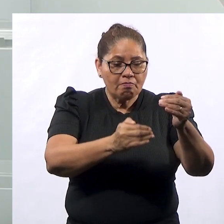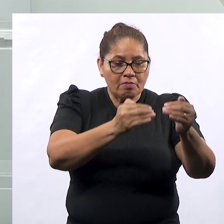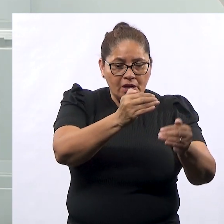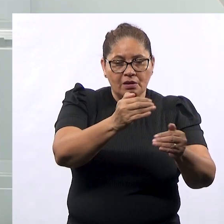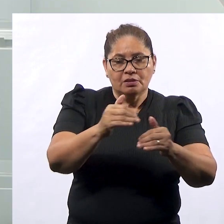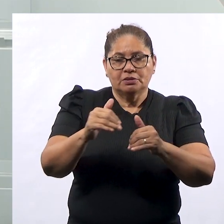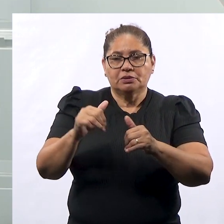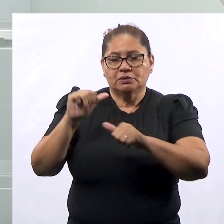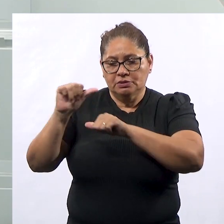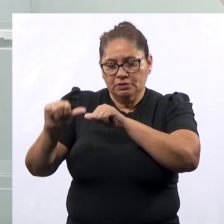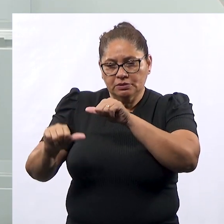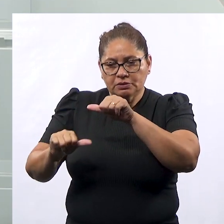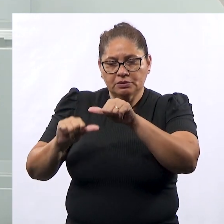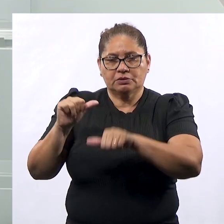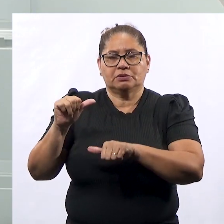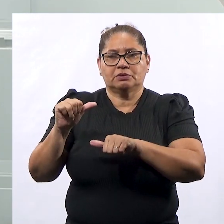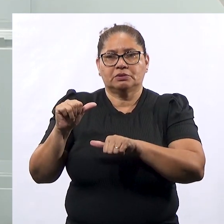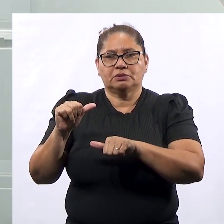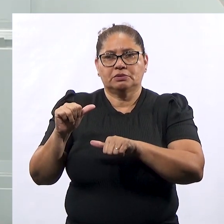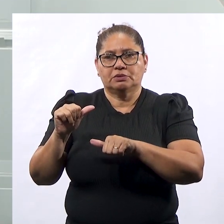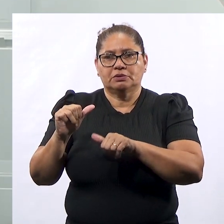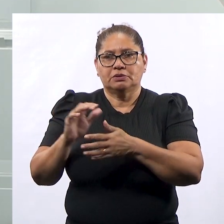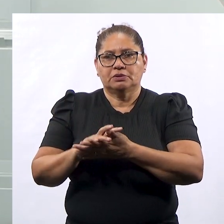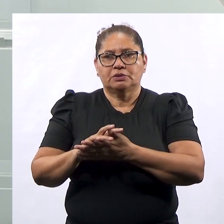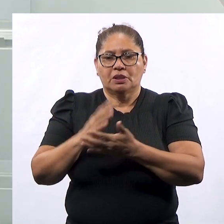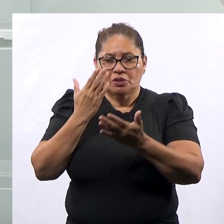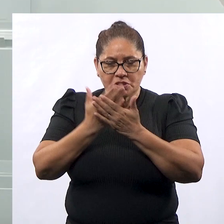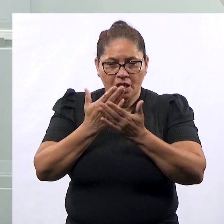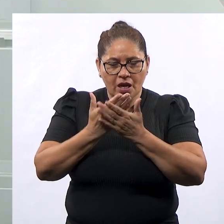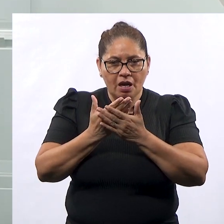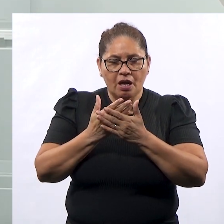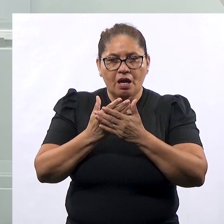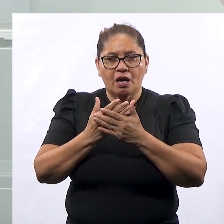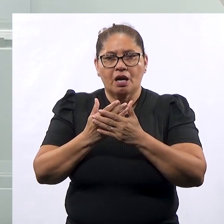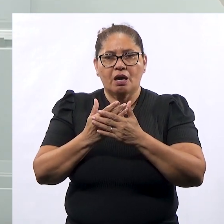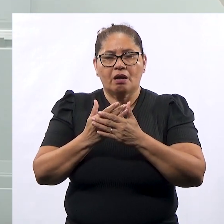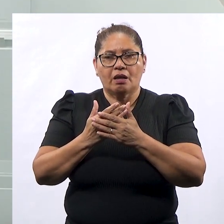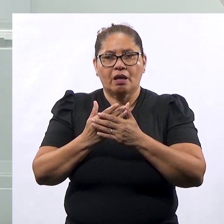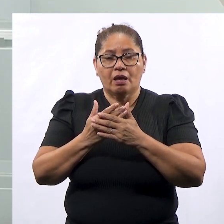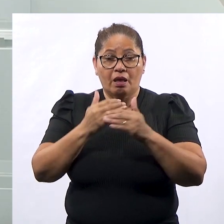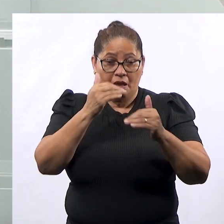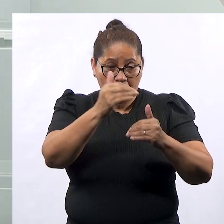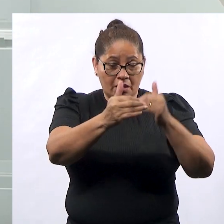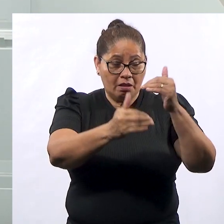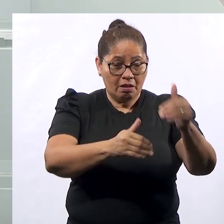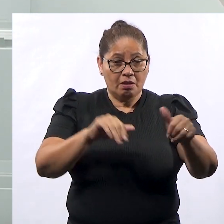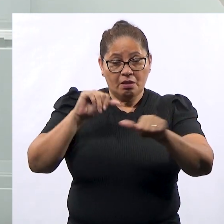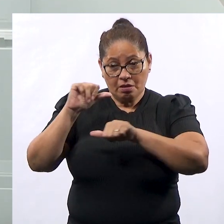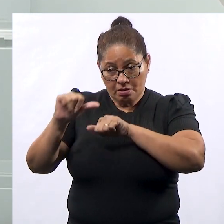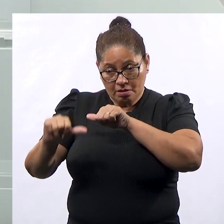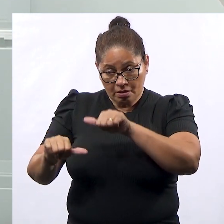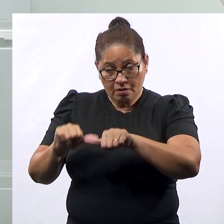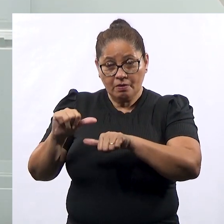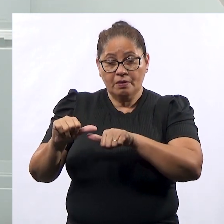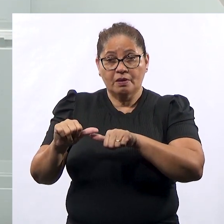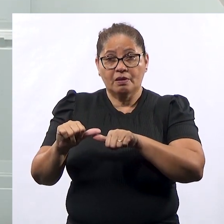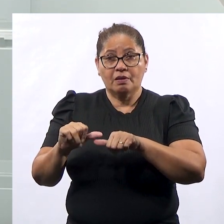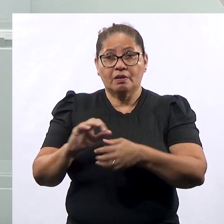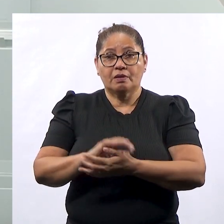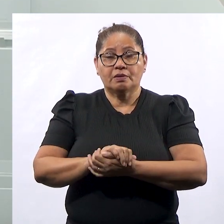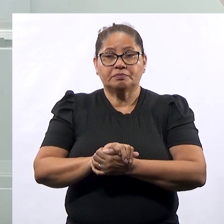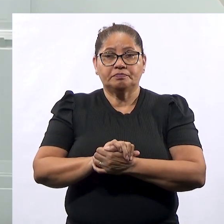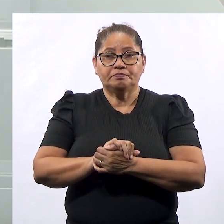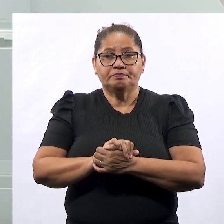processo avaliativo. Né? E por isso que o nome da nossa jornada não é só a avaliação, é processos avaliativos. Porque o processo